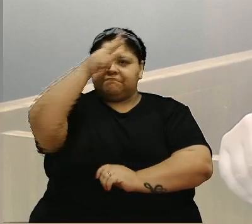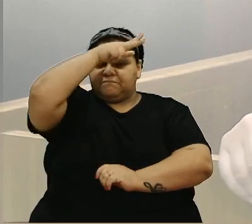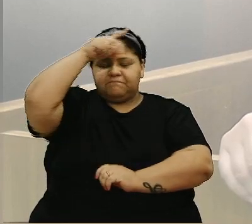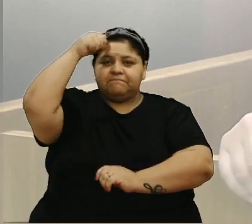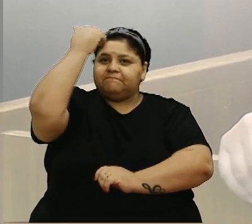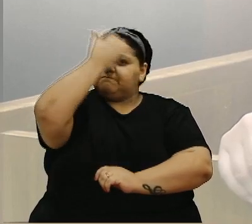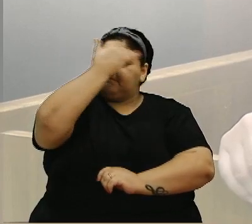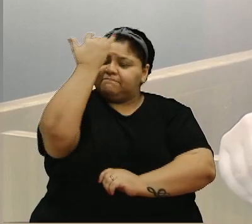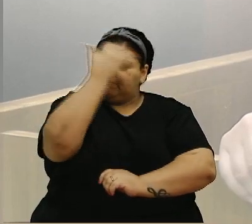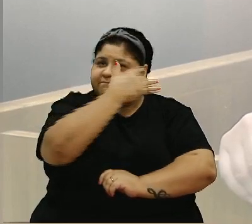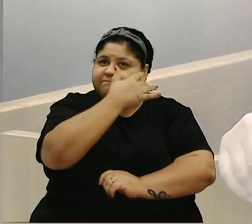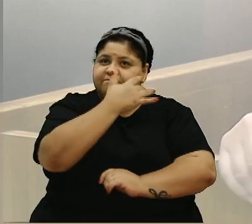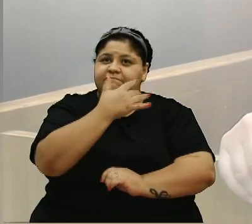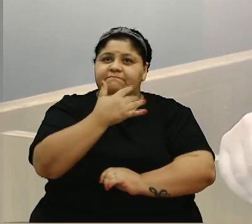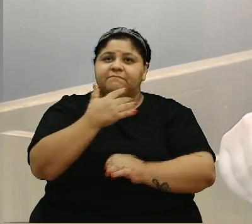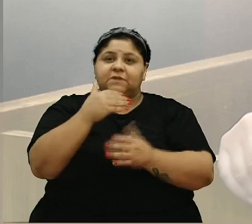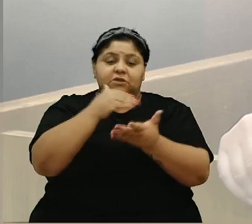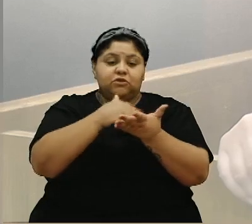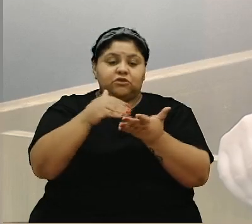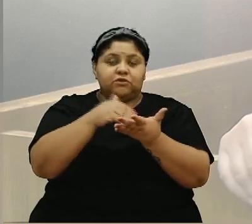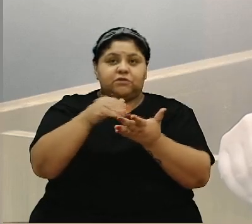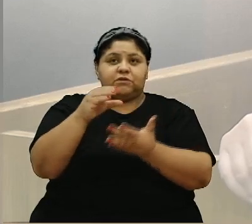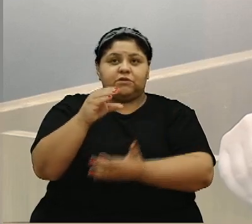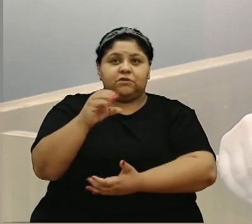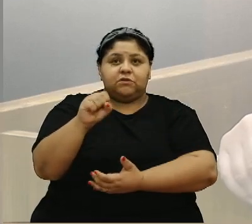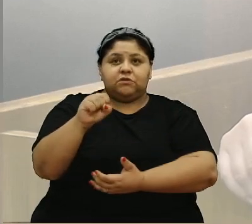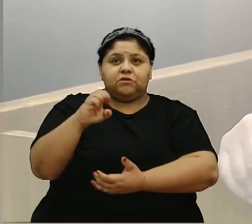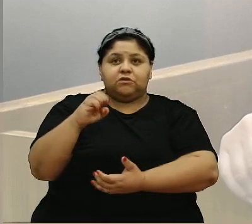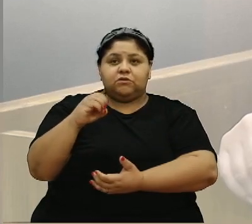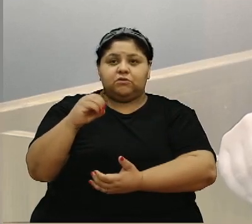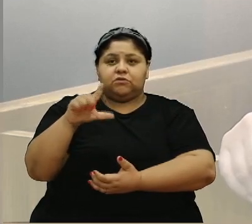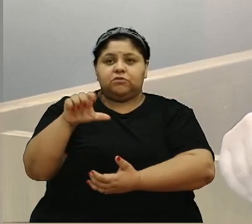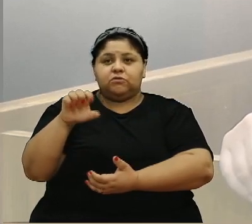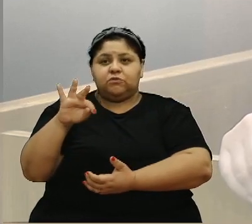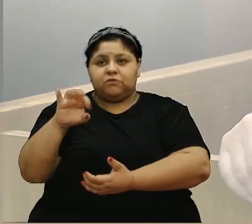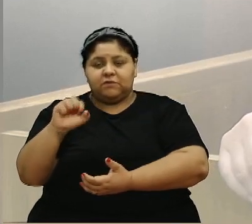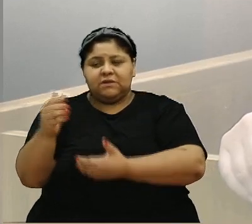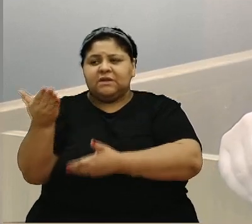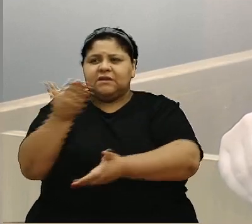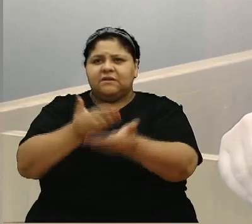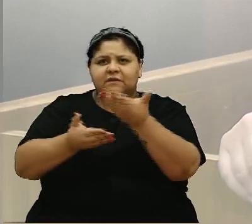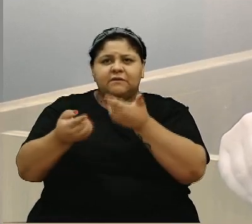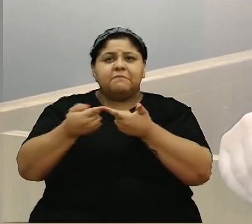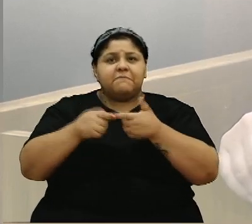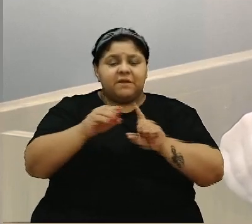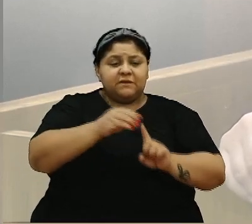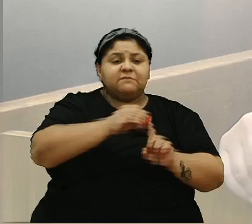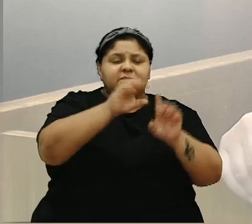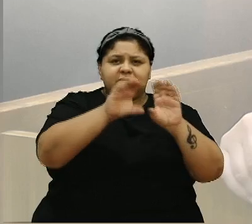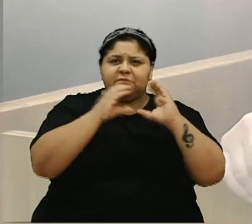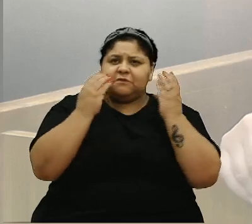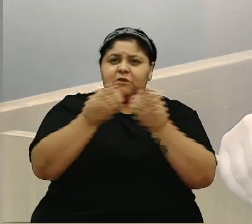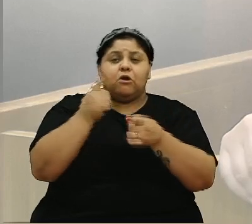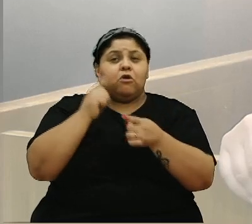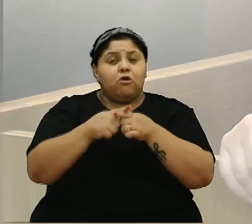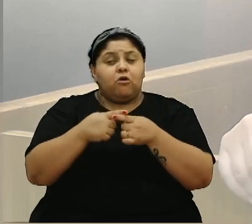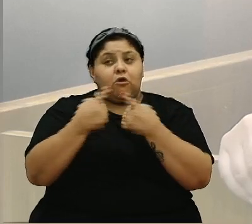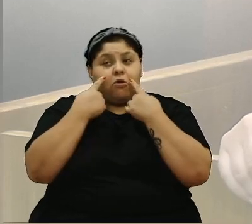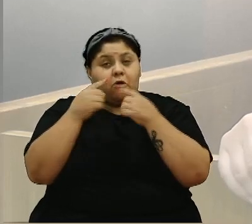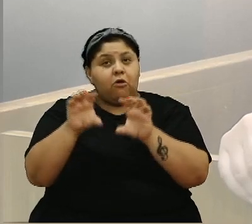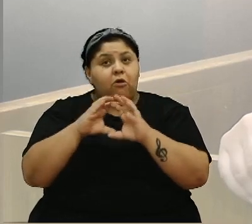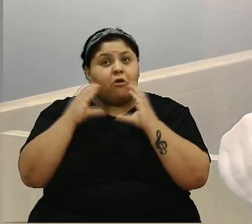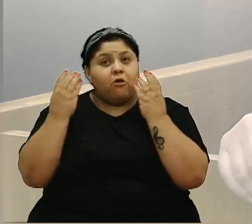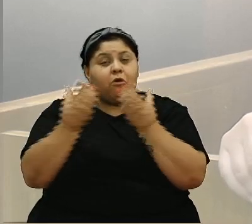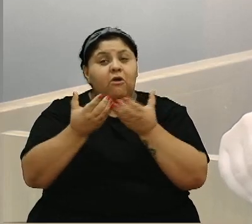Adiló, ao secretário Solete, que atenda essa determinação do Ministério Público, mas principalmente da comunidade. Porque, vejam, a comunidade está